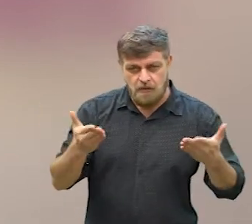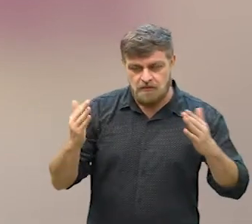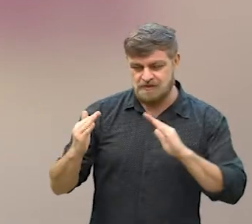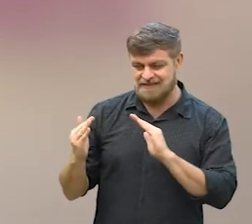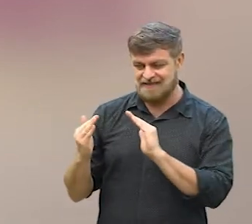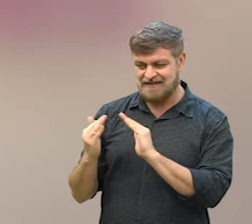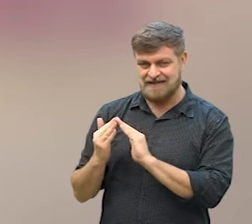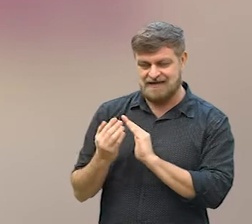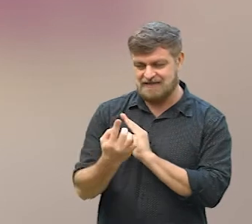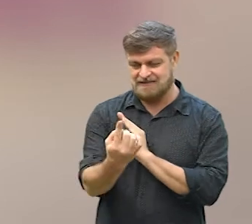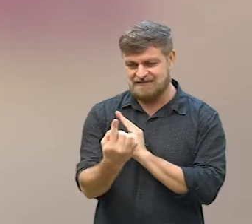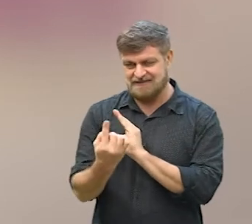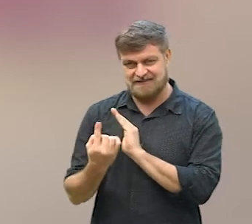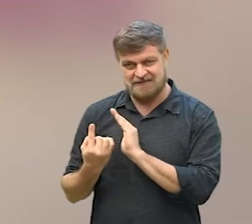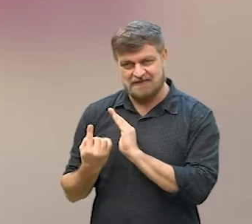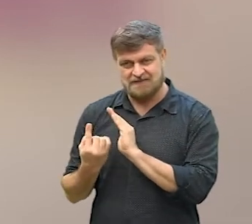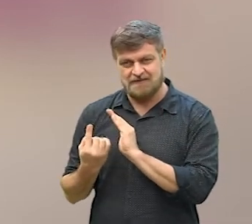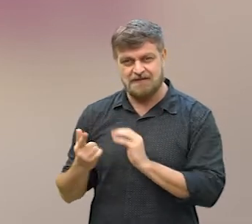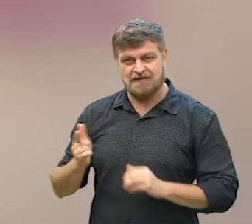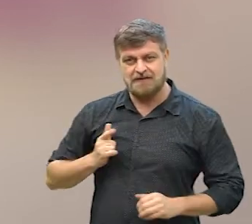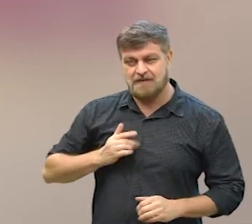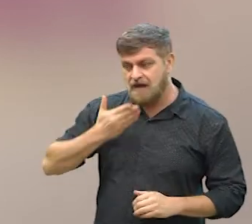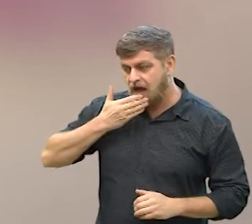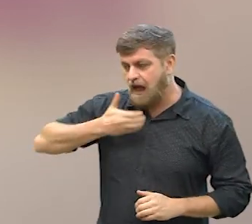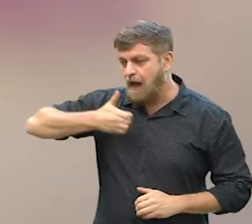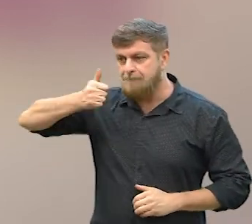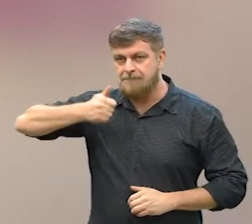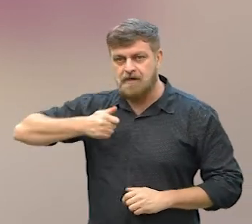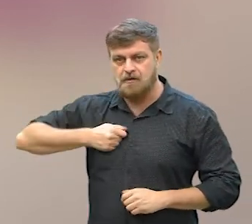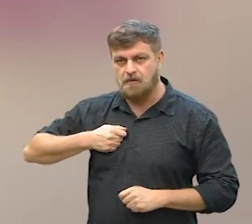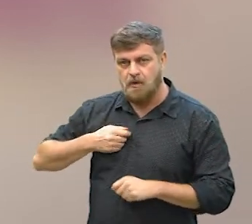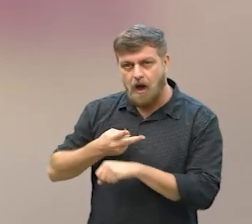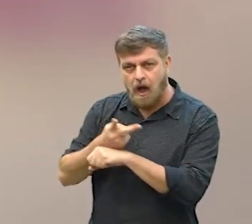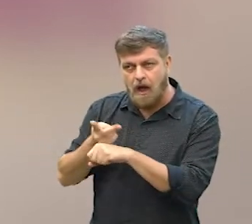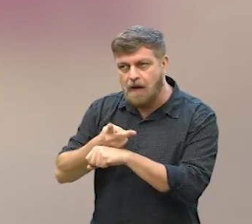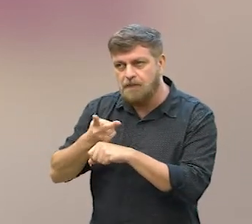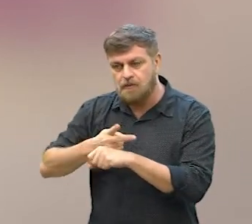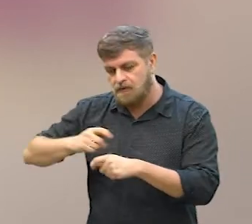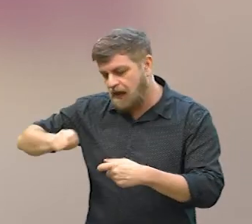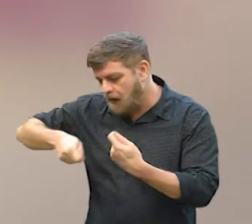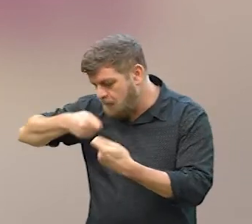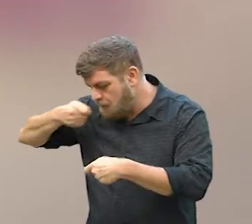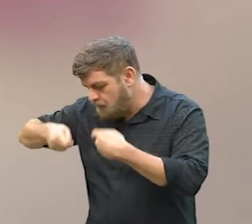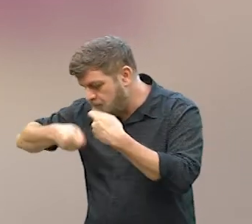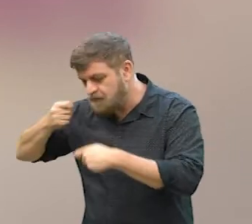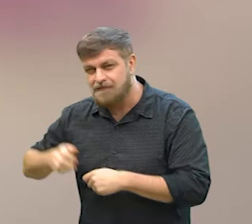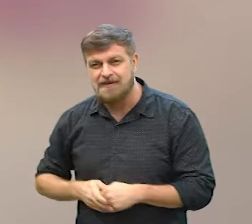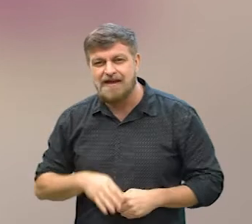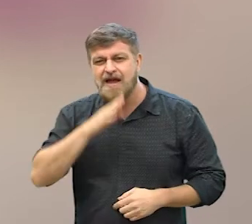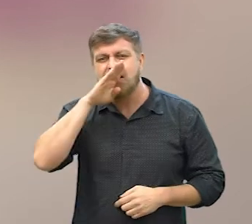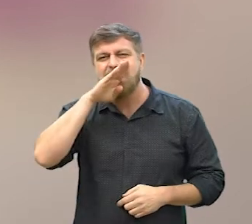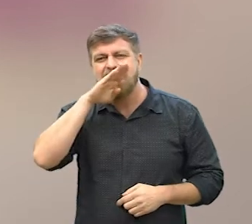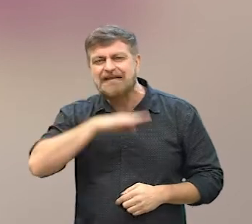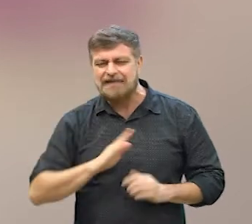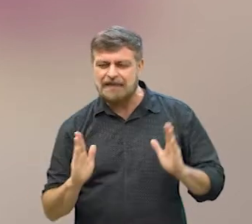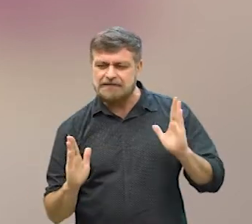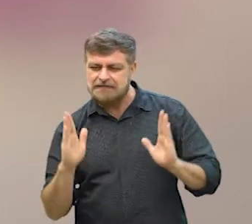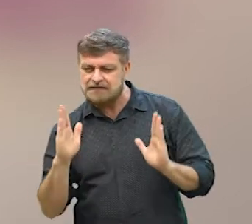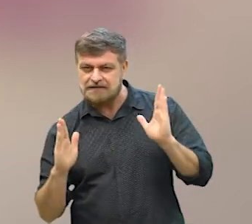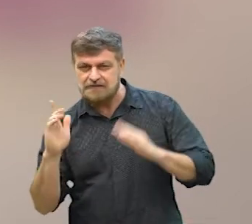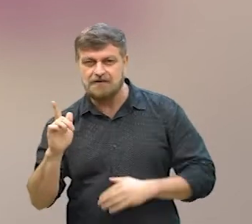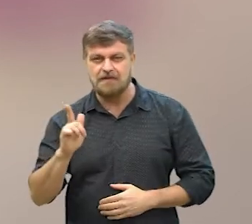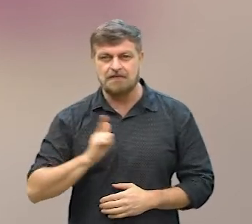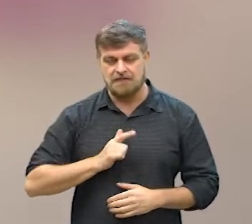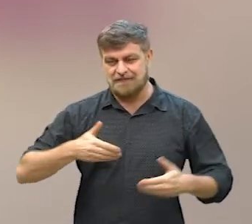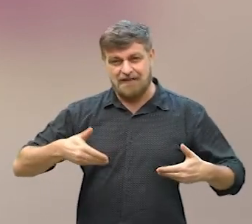hoje, em casa, proporciona uma melhor alimentação. Então, no período do vespertino, ali da tarde,